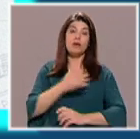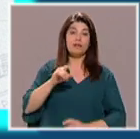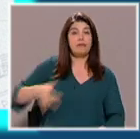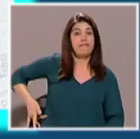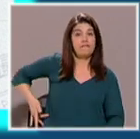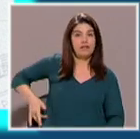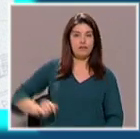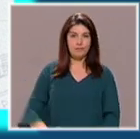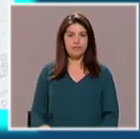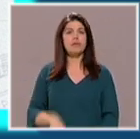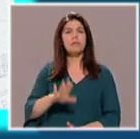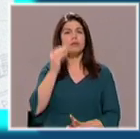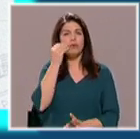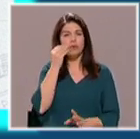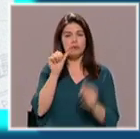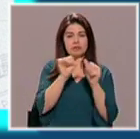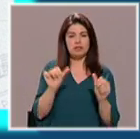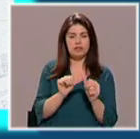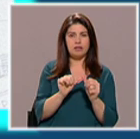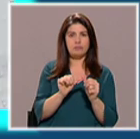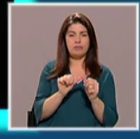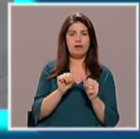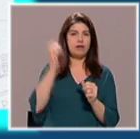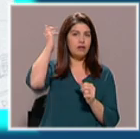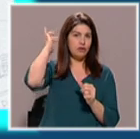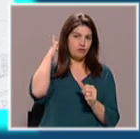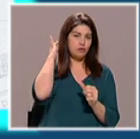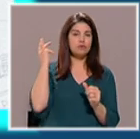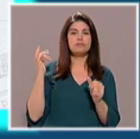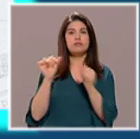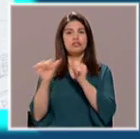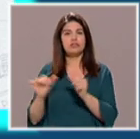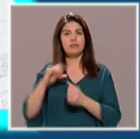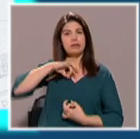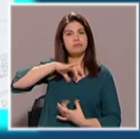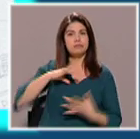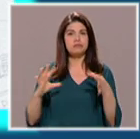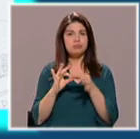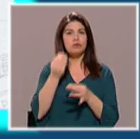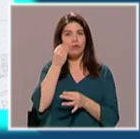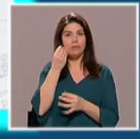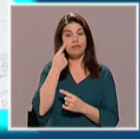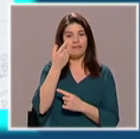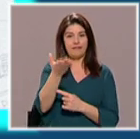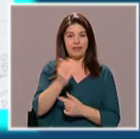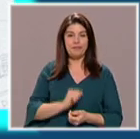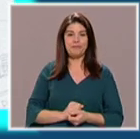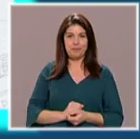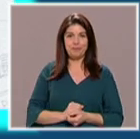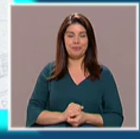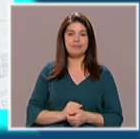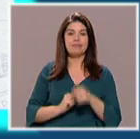esta interação entre o sistema nervoso e o sistema endócrino? Através desta imagem é-nos fácil